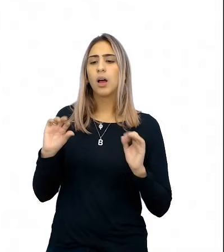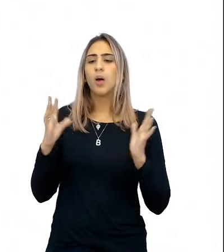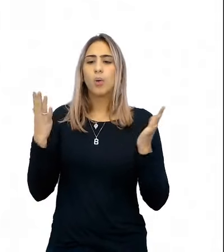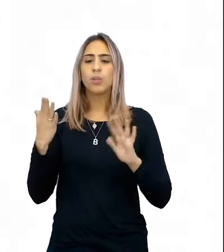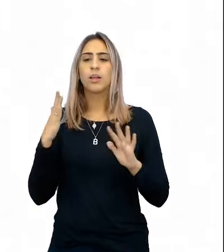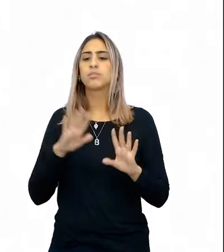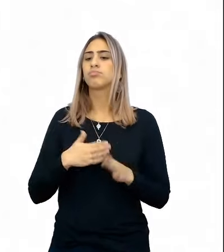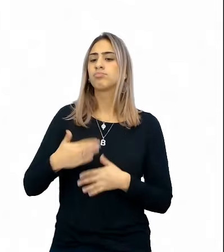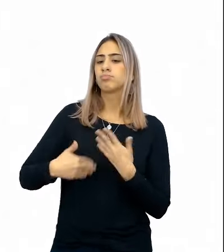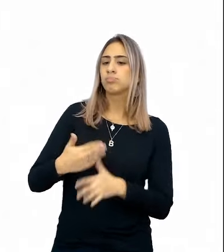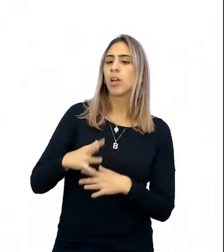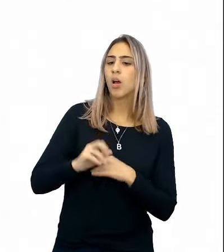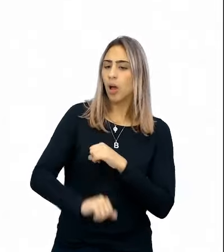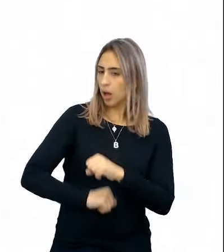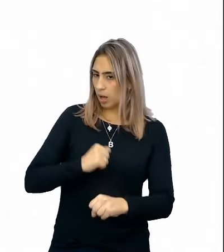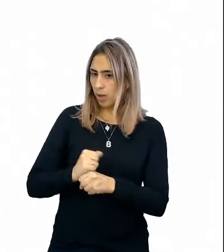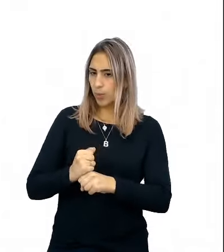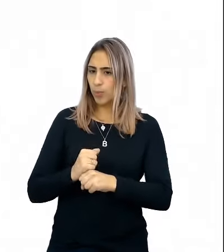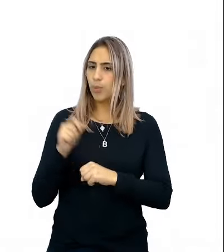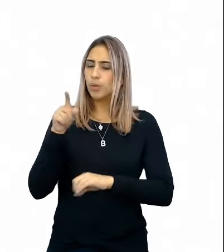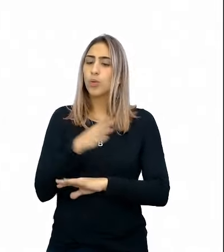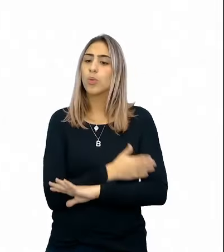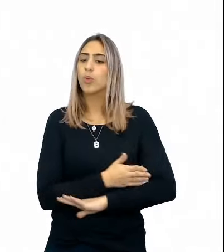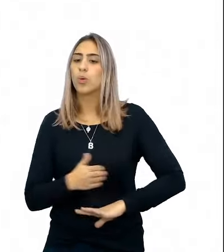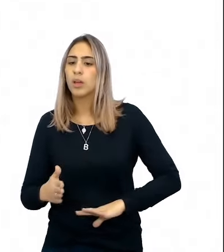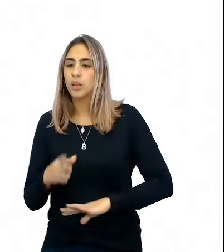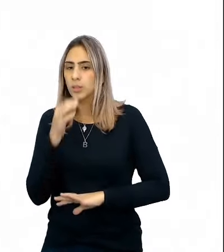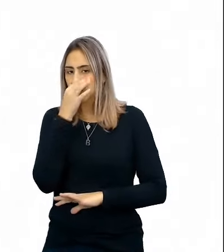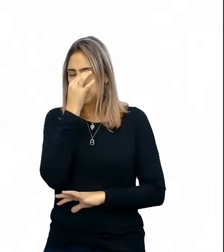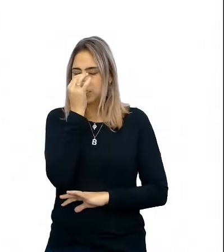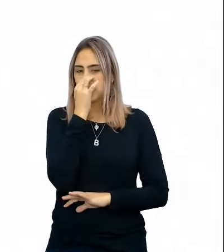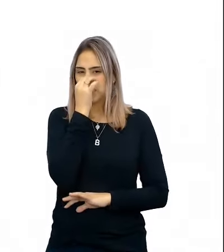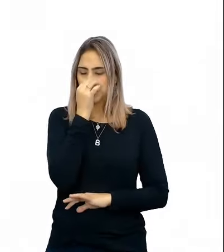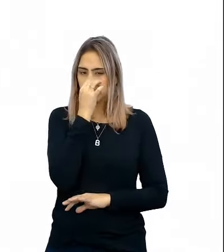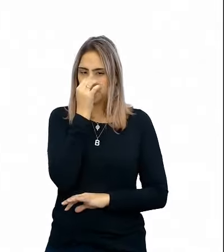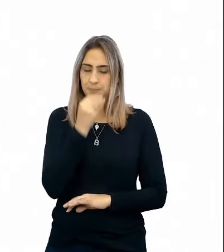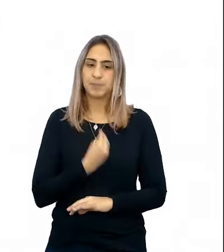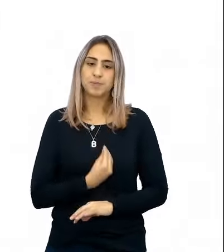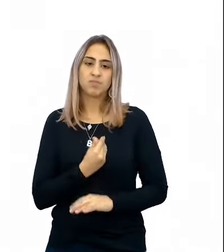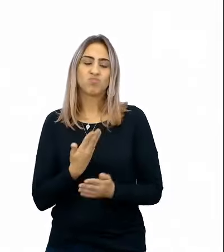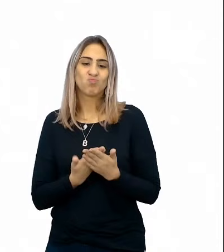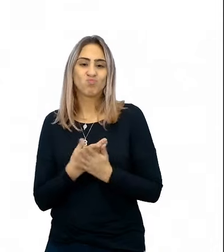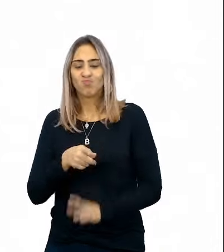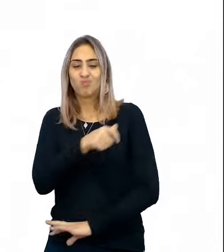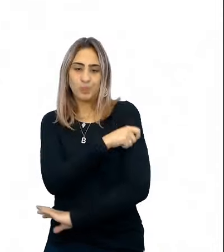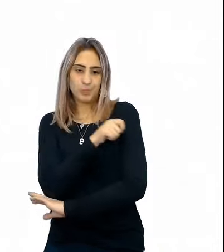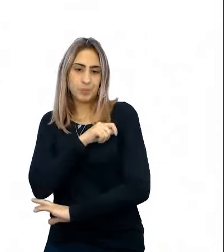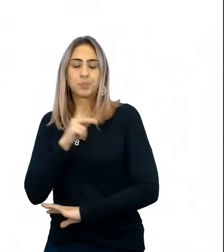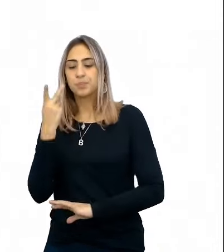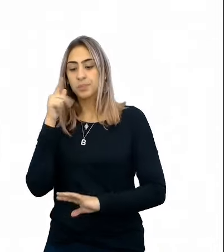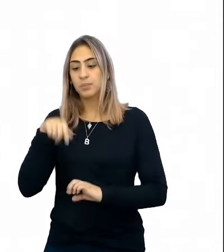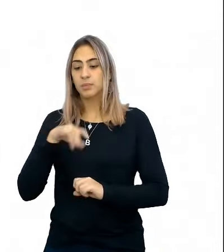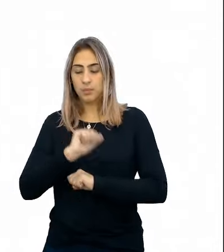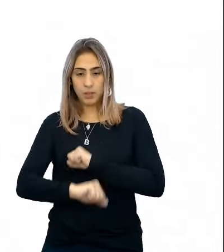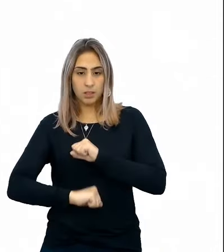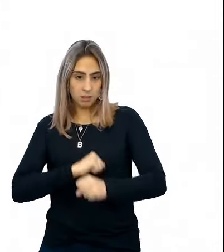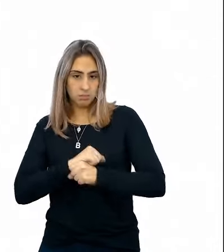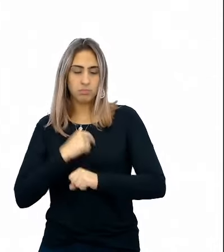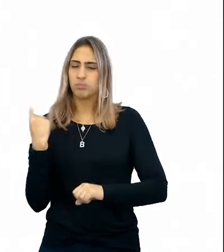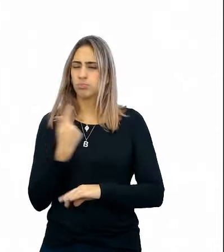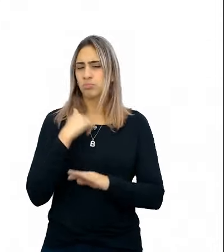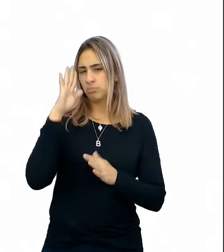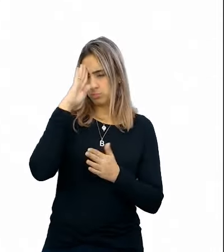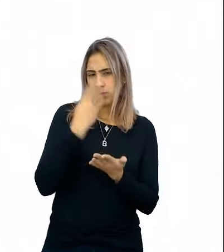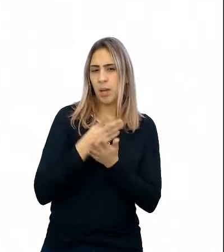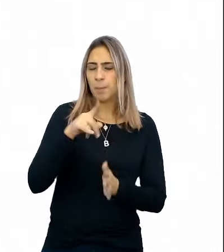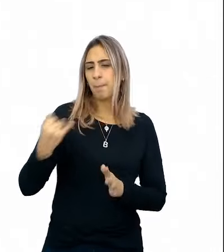acontece durante todo o ano e durante toda a vida escolar do estudante. Para este ano, acreditamos